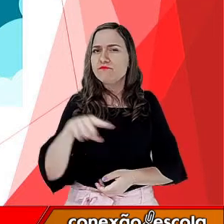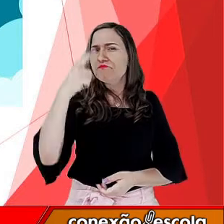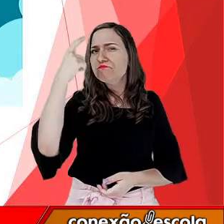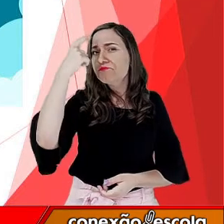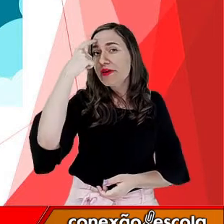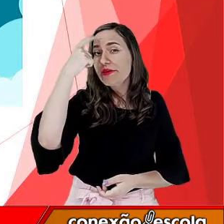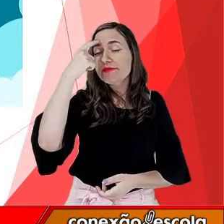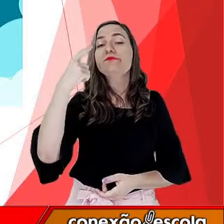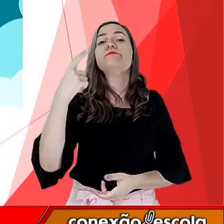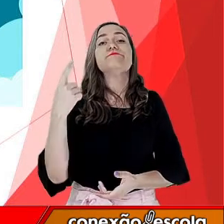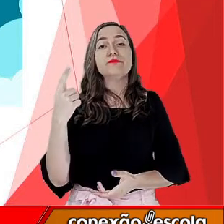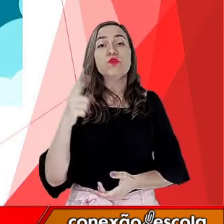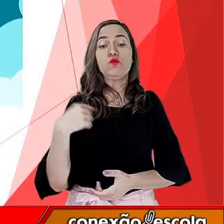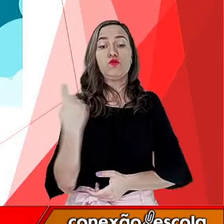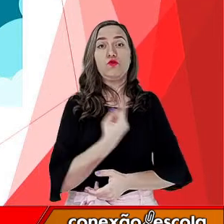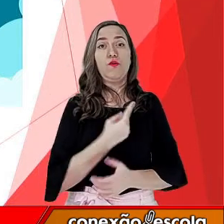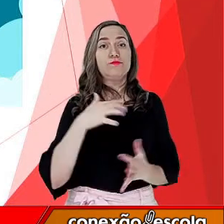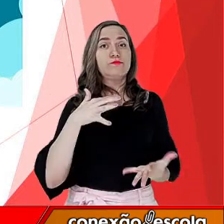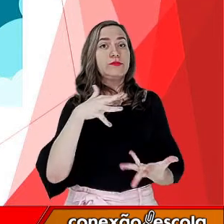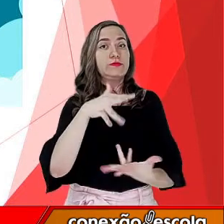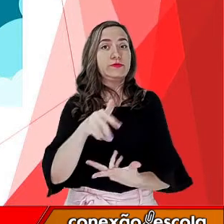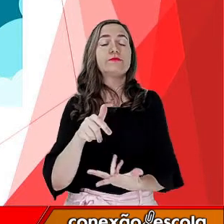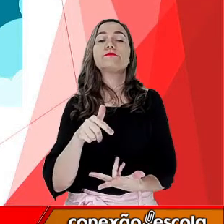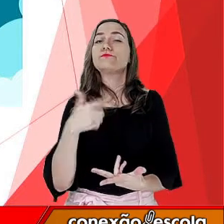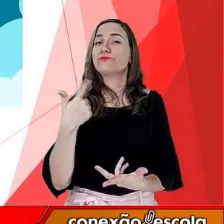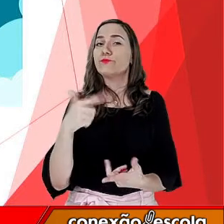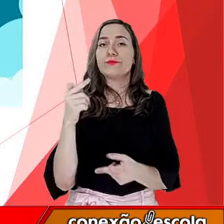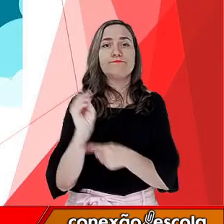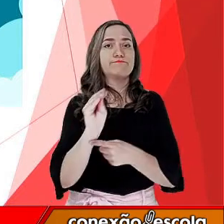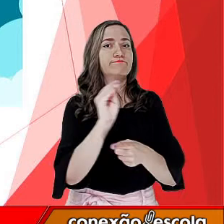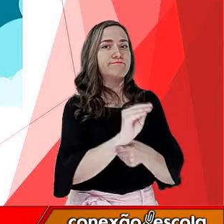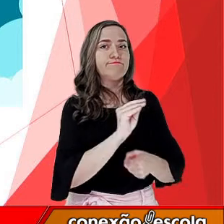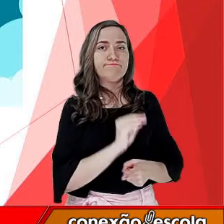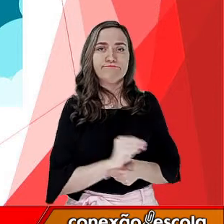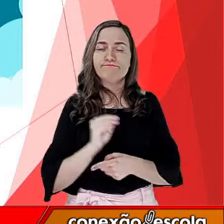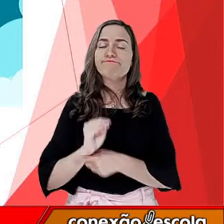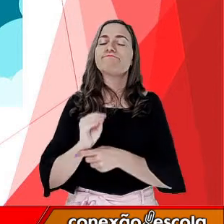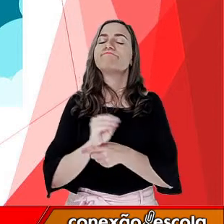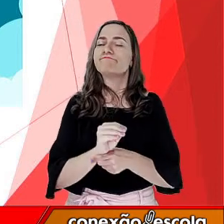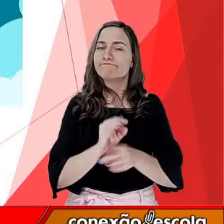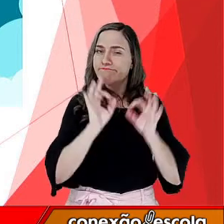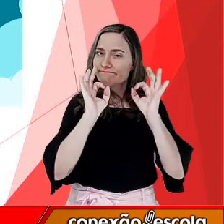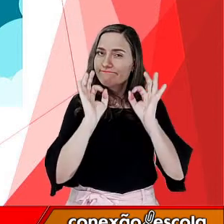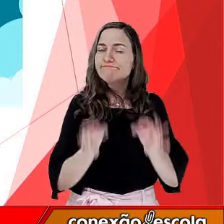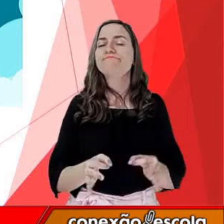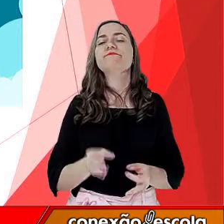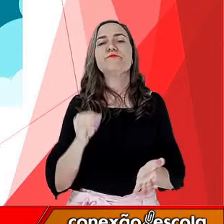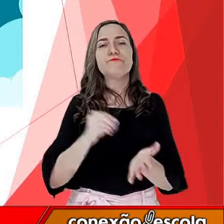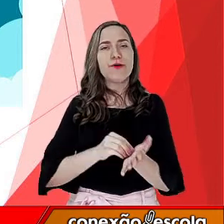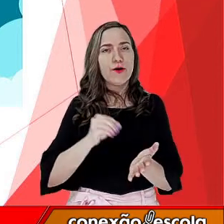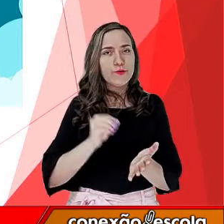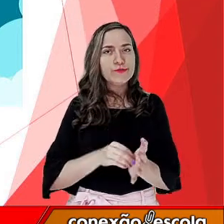porque nós não estamos cuidando do nosso planeta, acertou. É por isso mesmo.